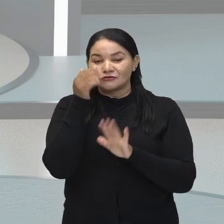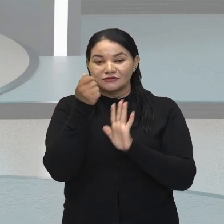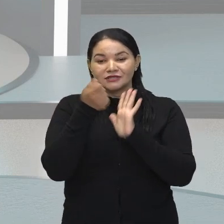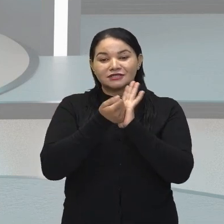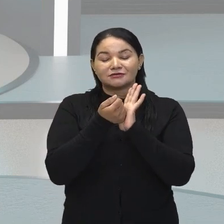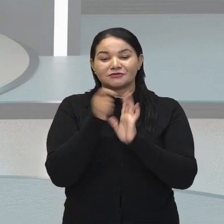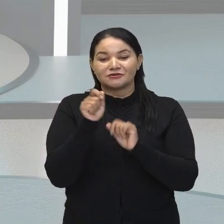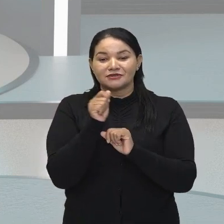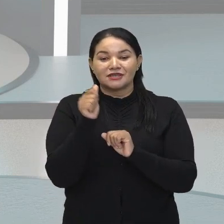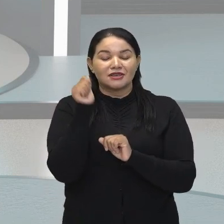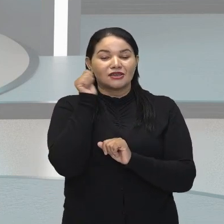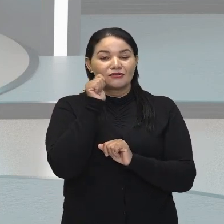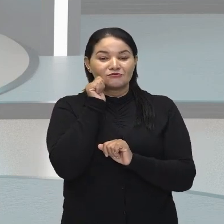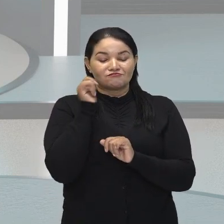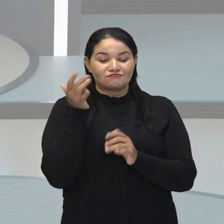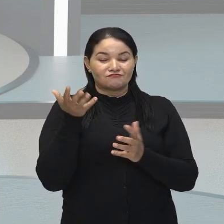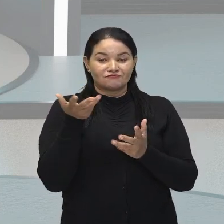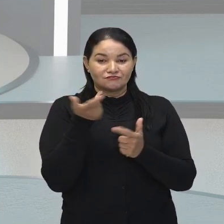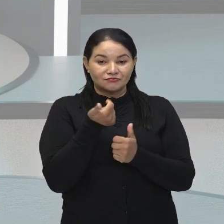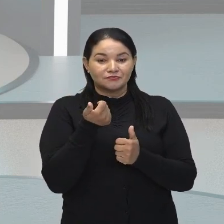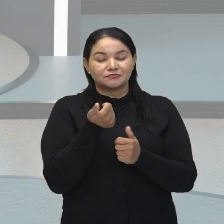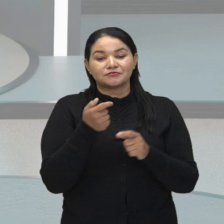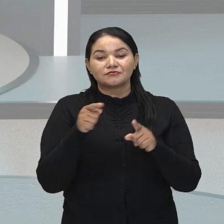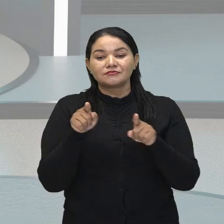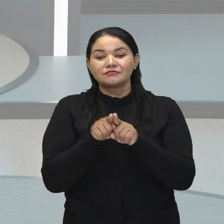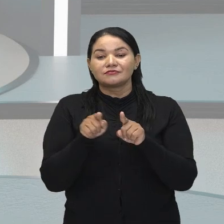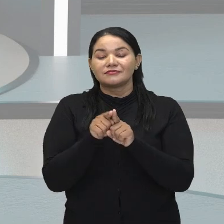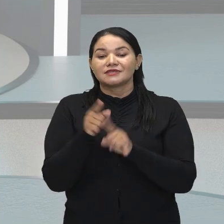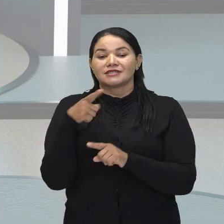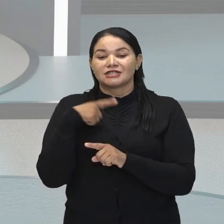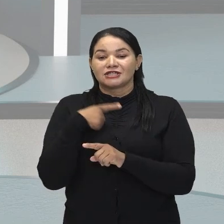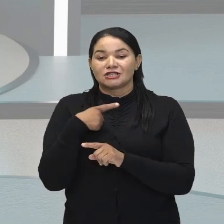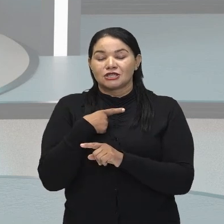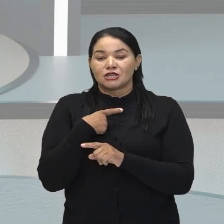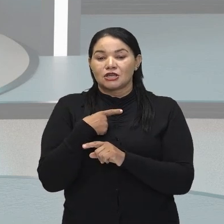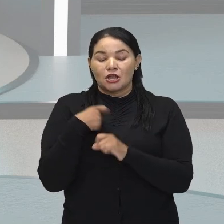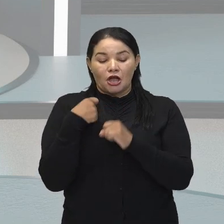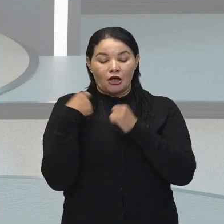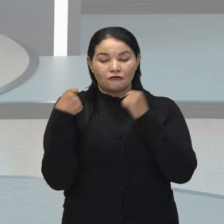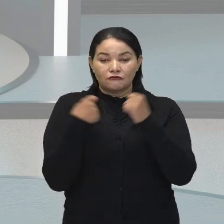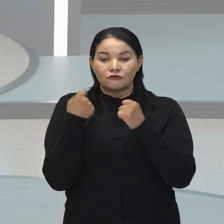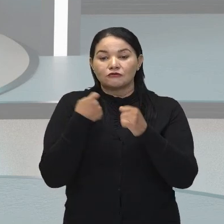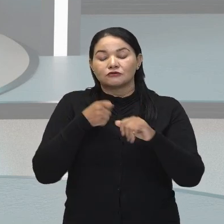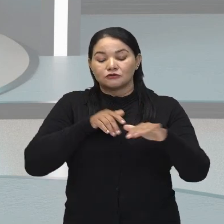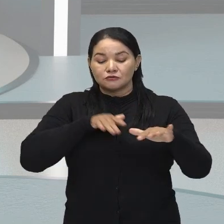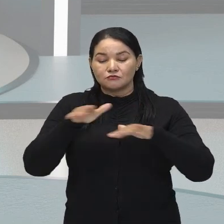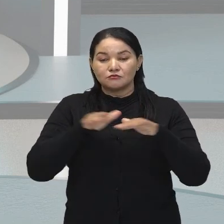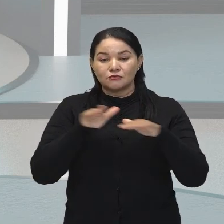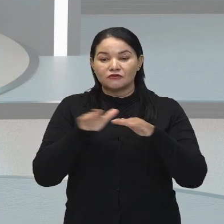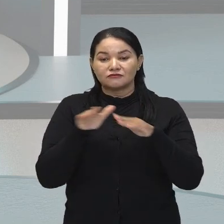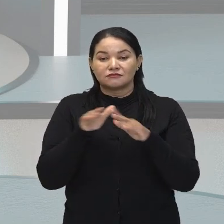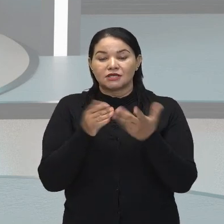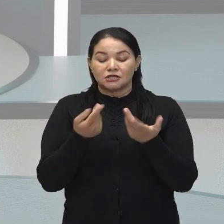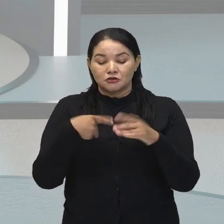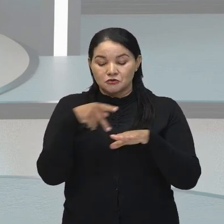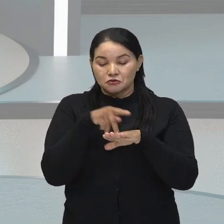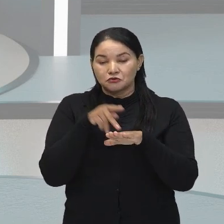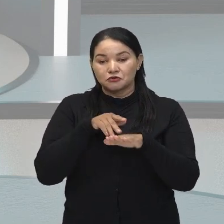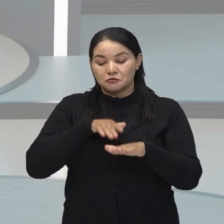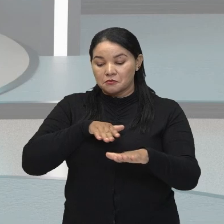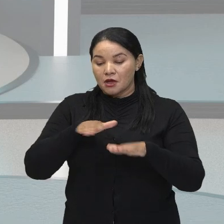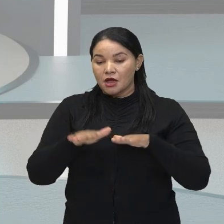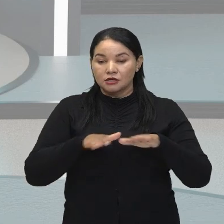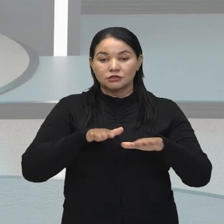da feminilidade, mas também tem a força nos movimentos e nos pés. E